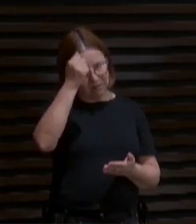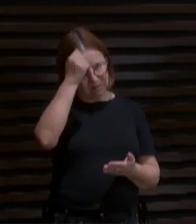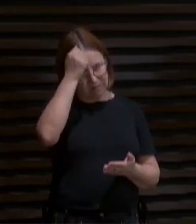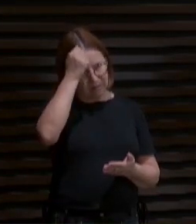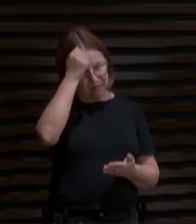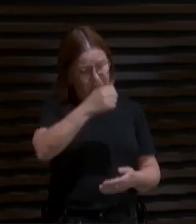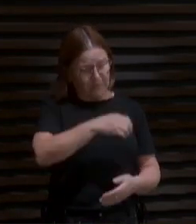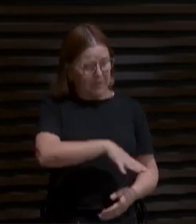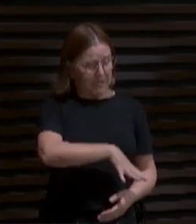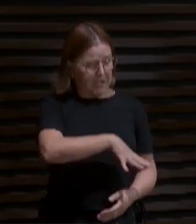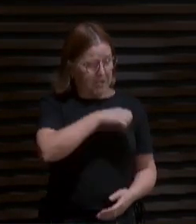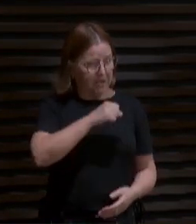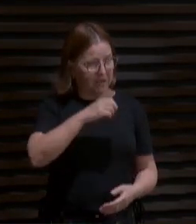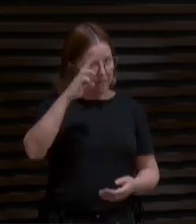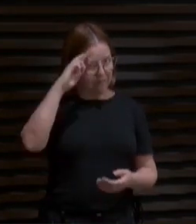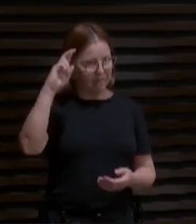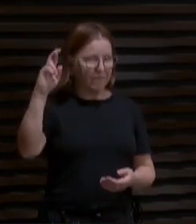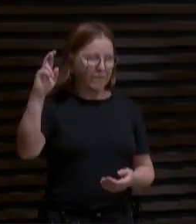Senhor,